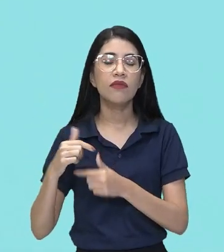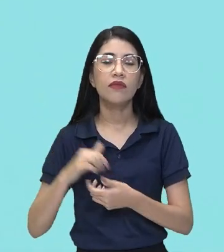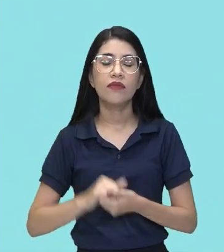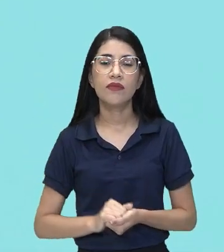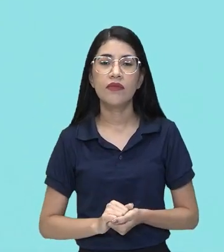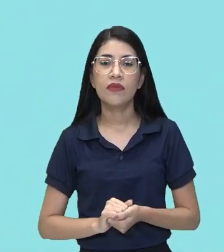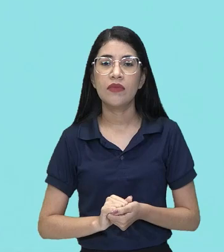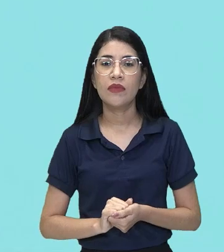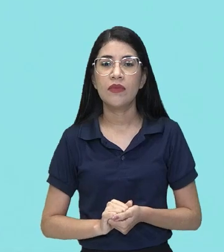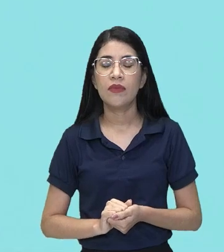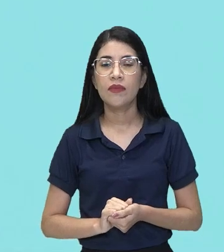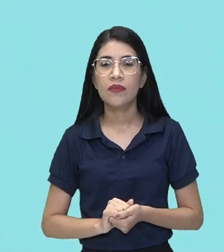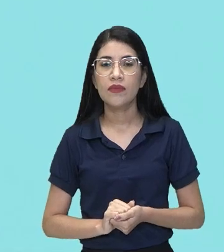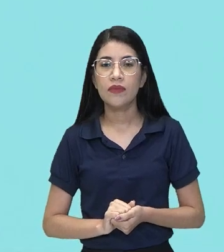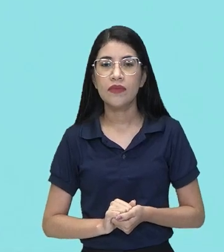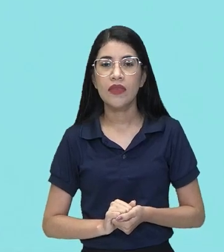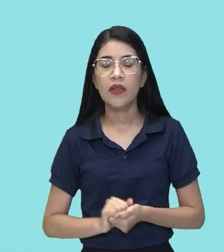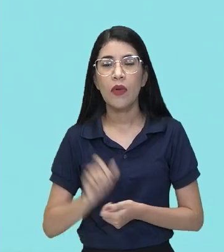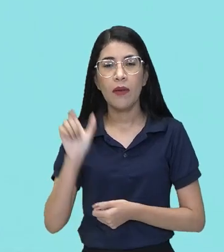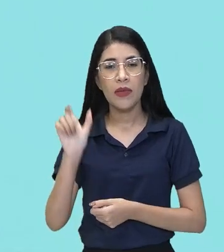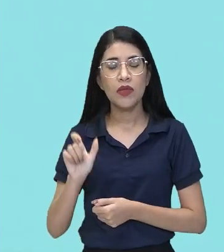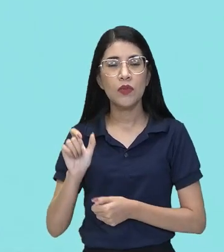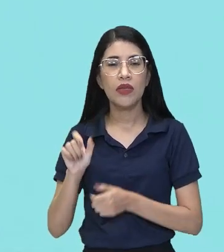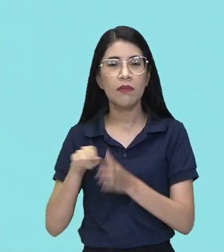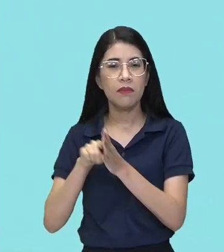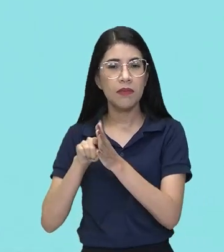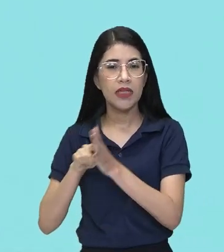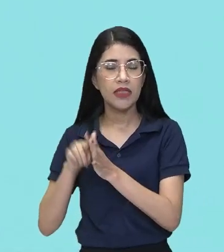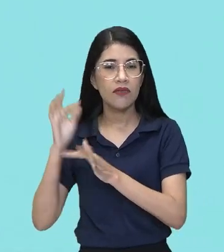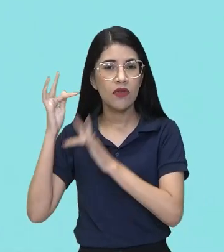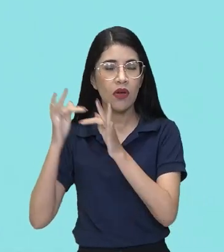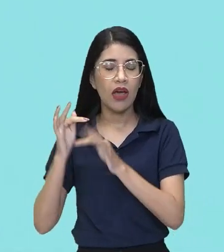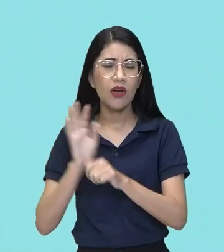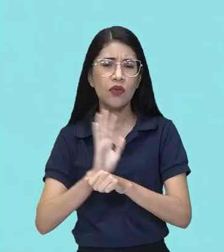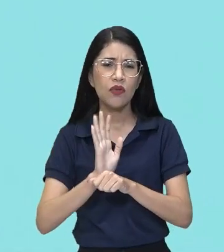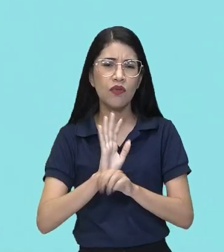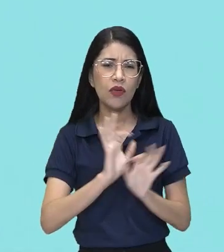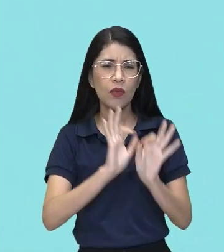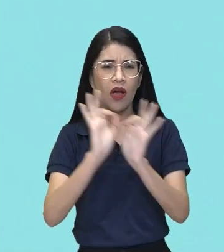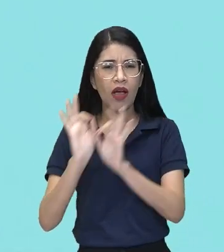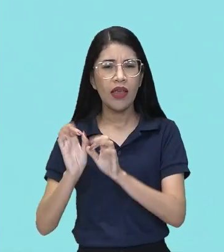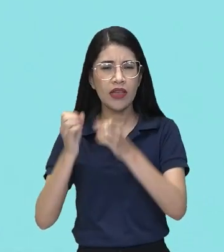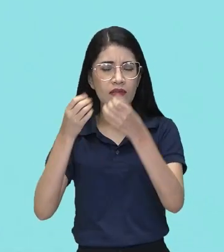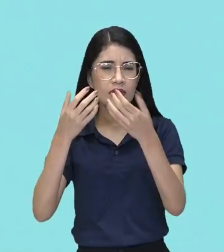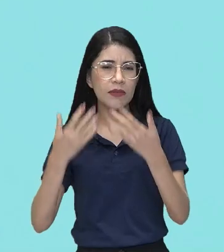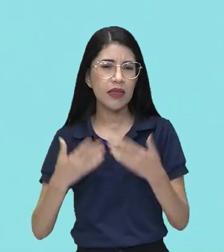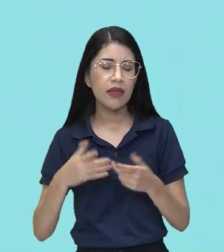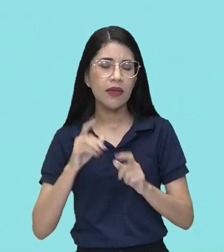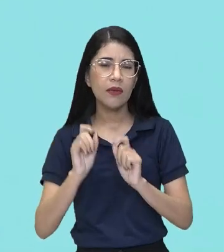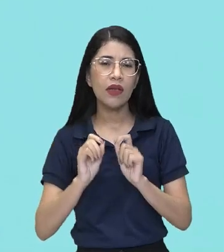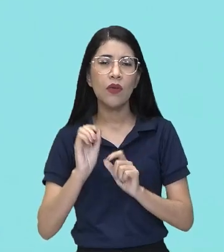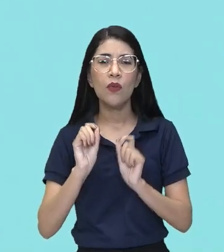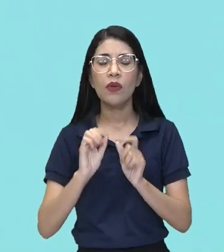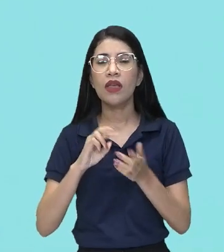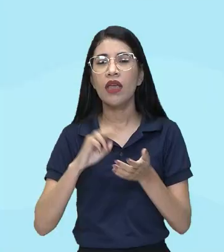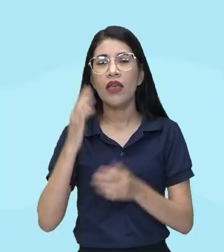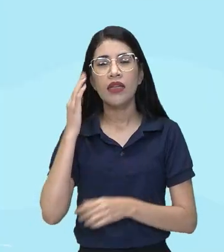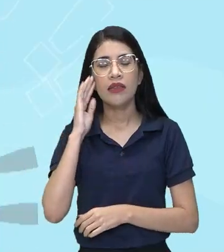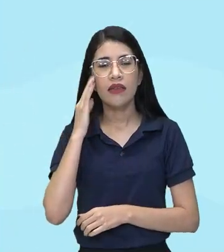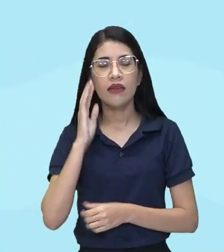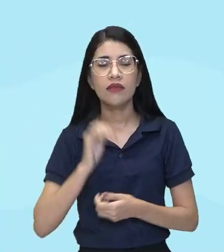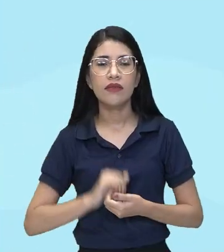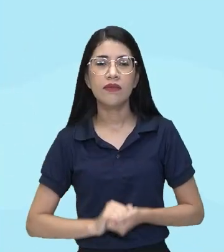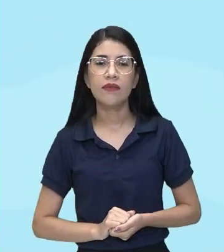de folclorista. E agora a gente vai ver um vídeo que algumas pessoas vão falar o que entendem sobre folclore.